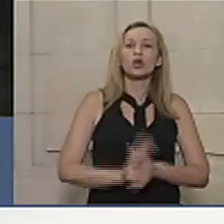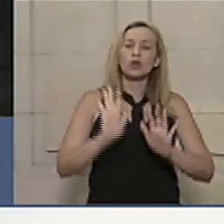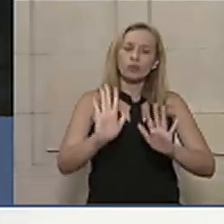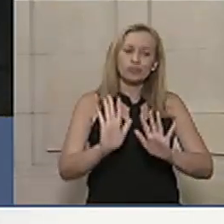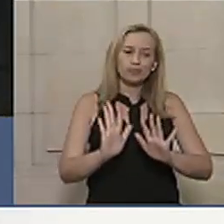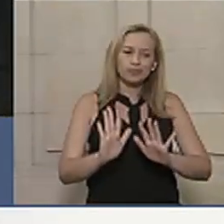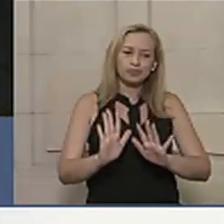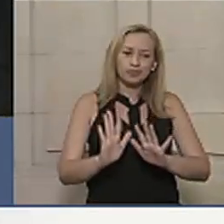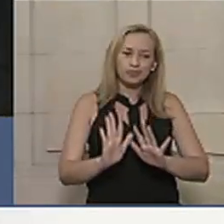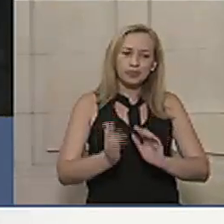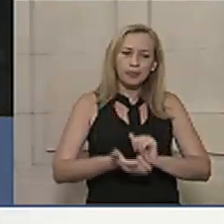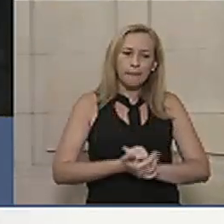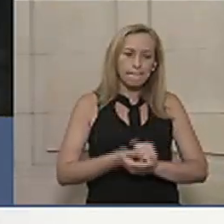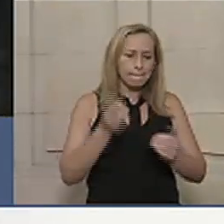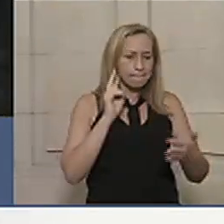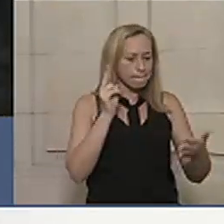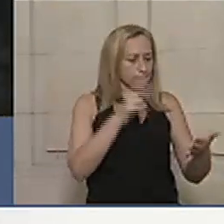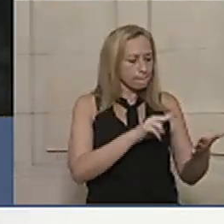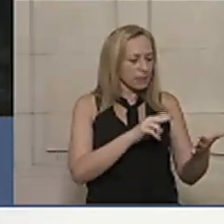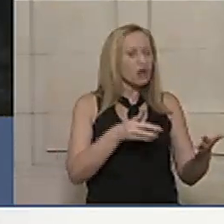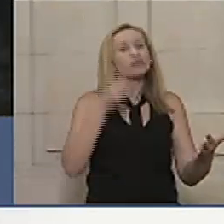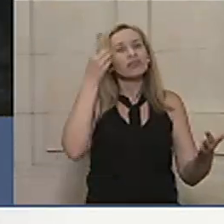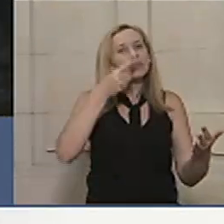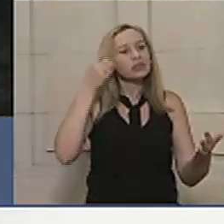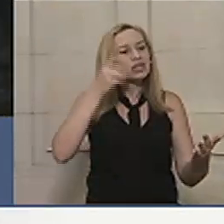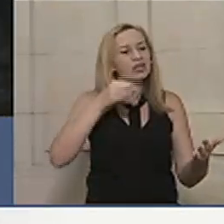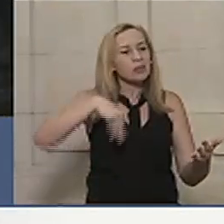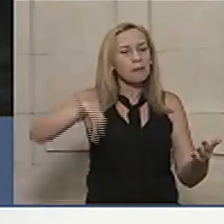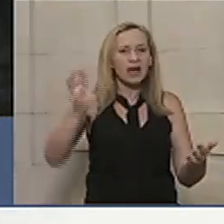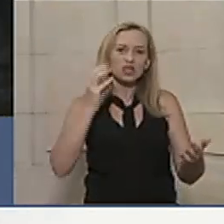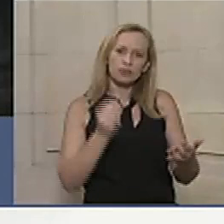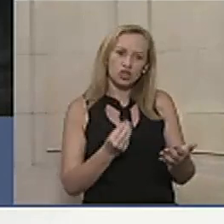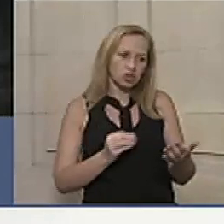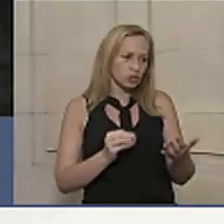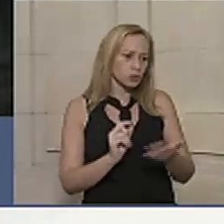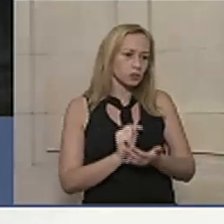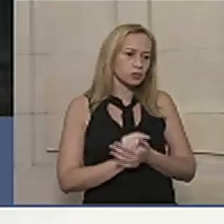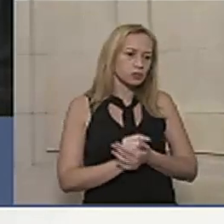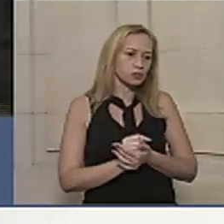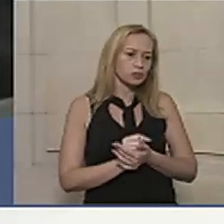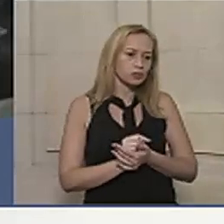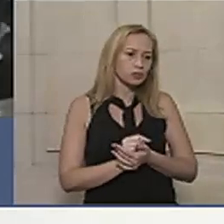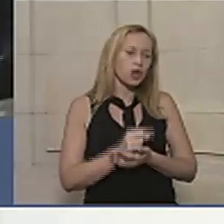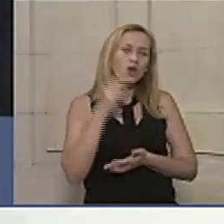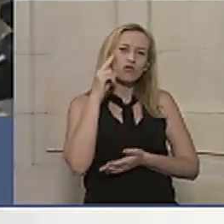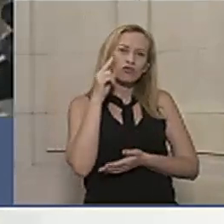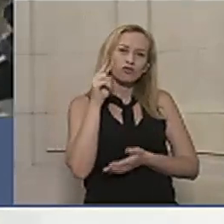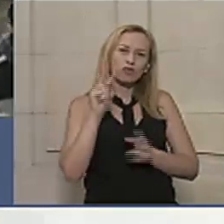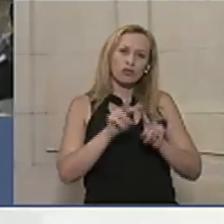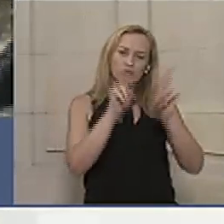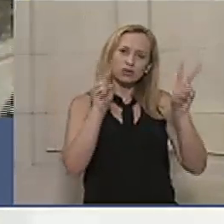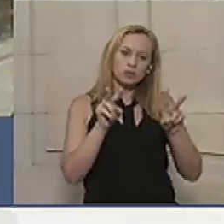parecer do deputado Márcio Pacheco visou